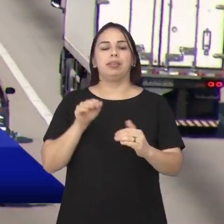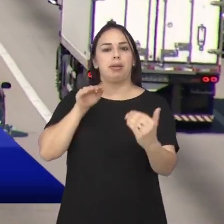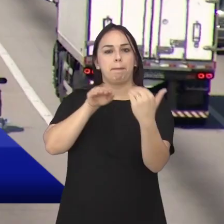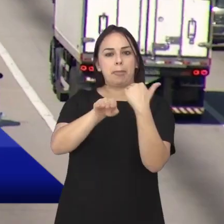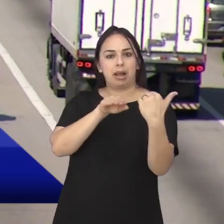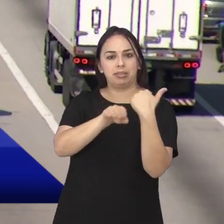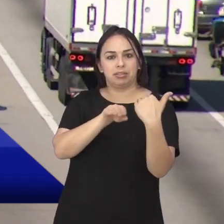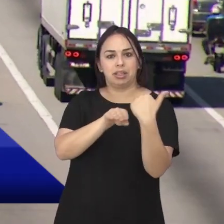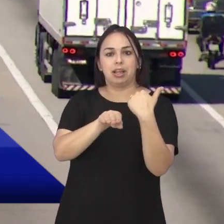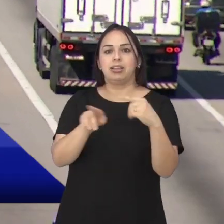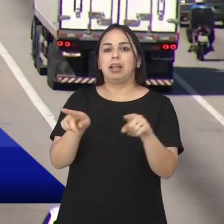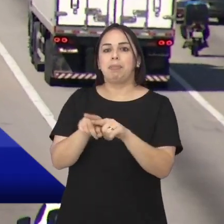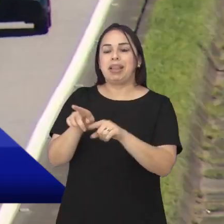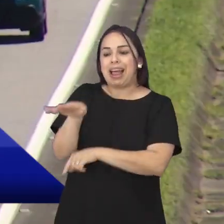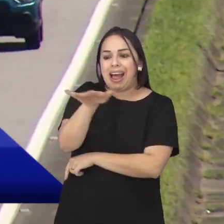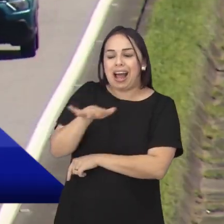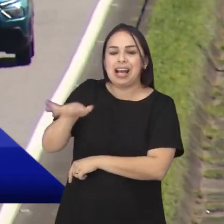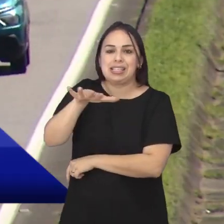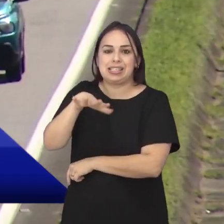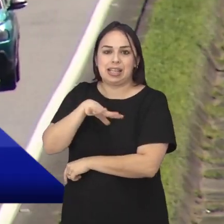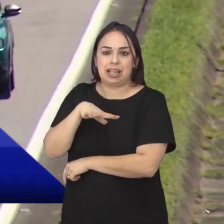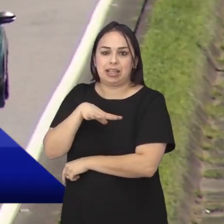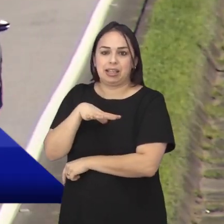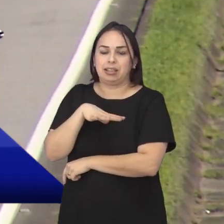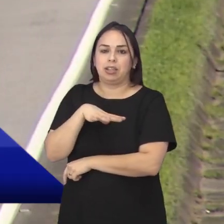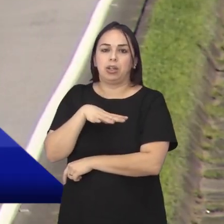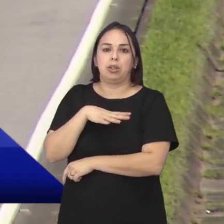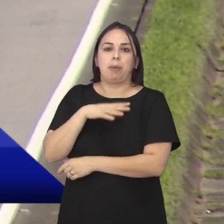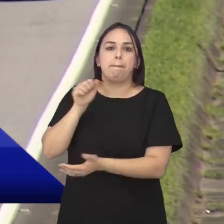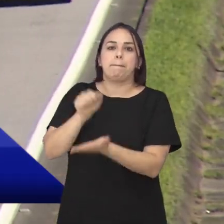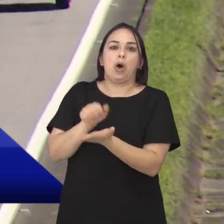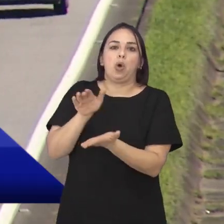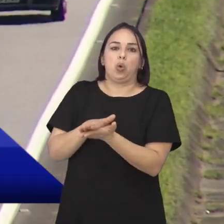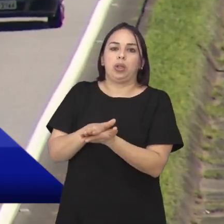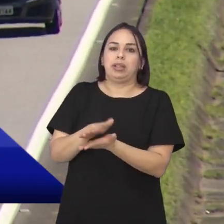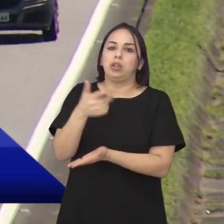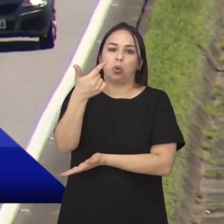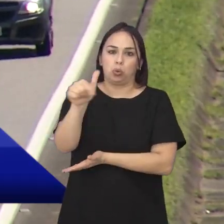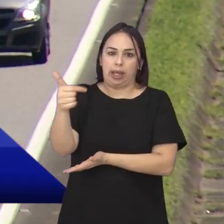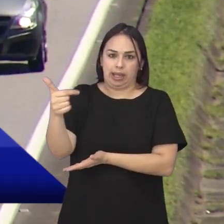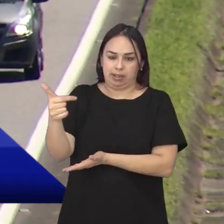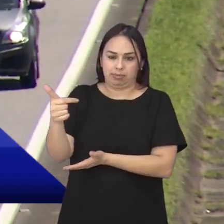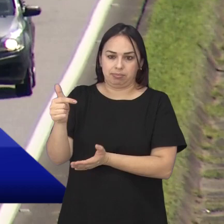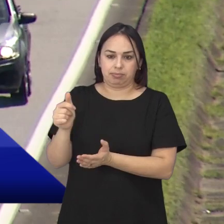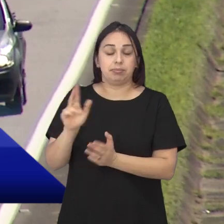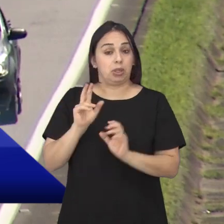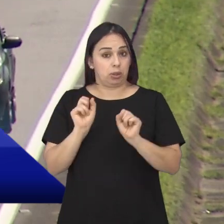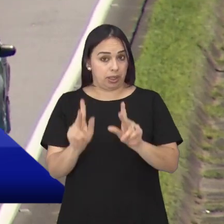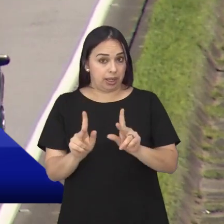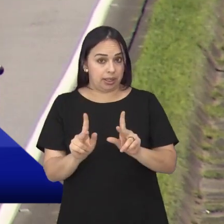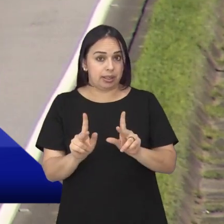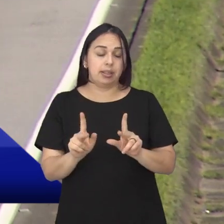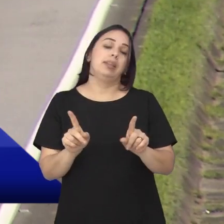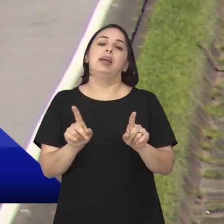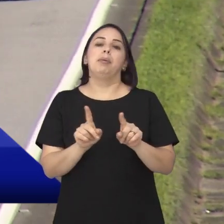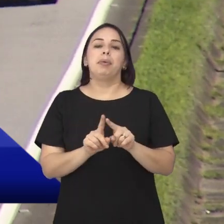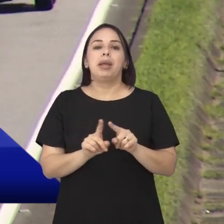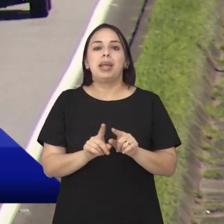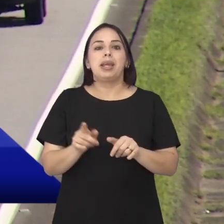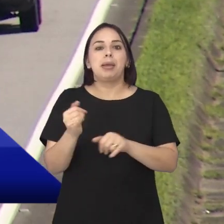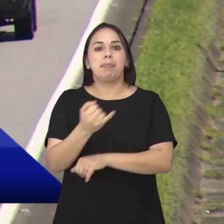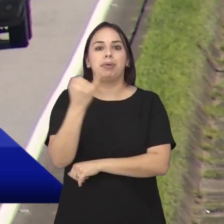e também em perímetro urbano não há mais infração de trânsito para quem não estiver utilizando o farol baixo. E importante